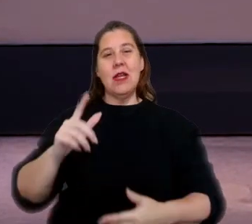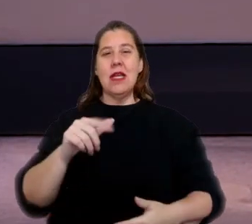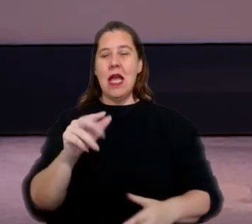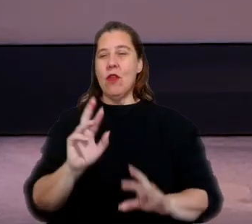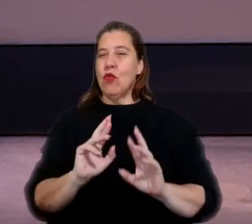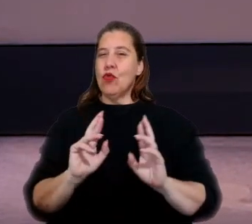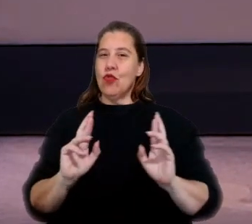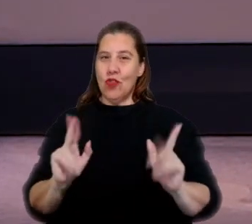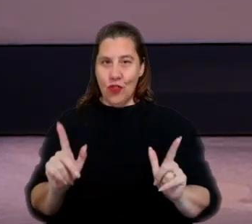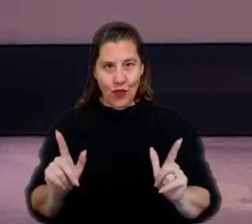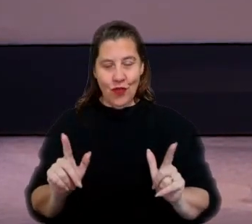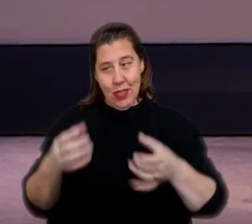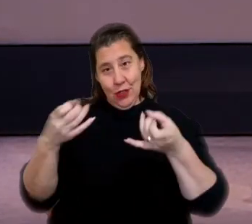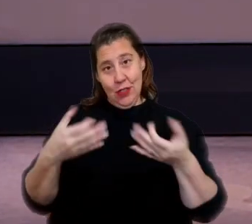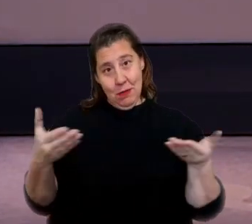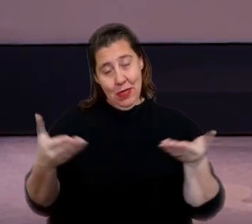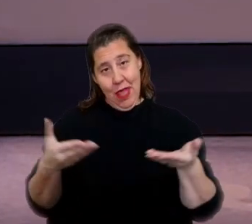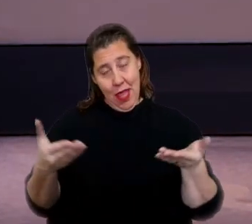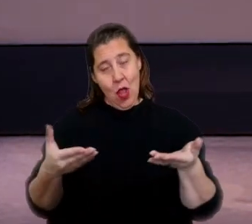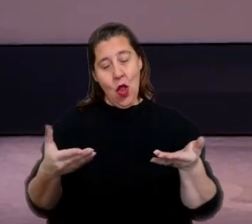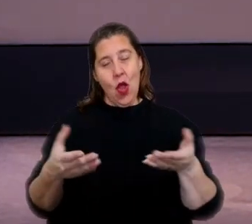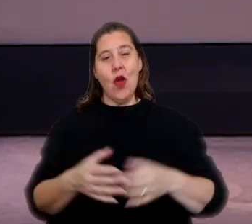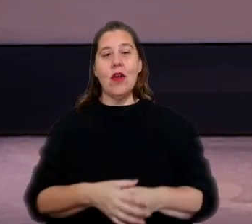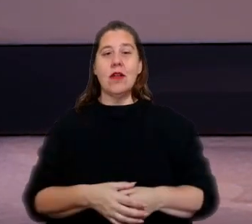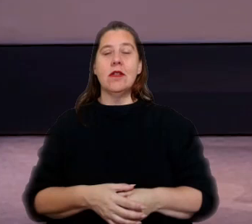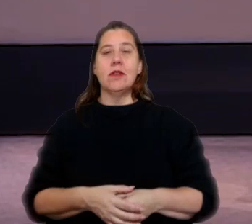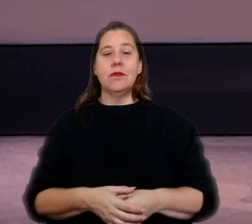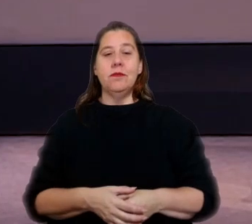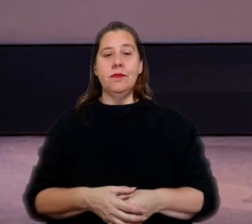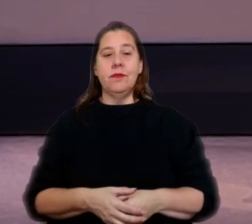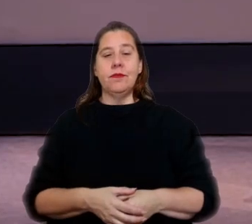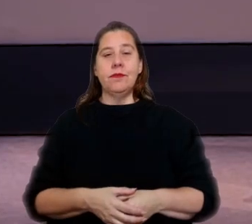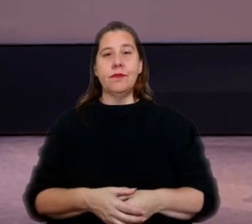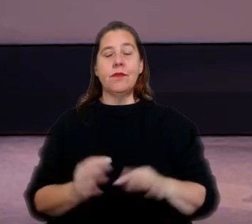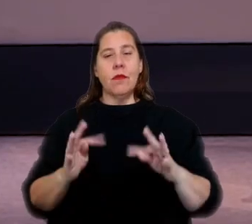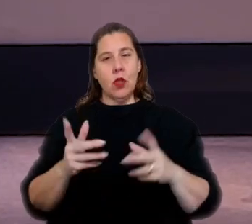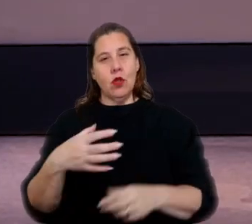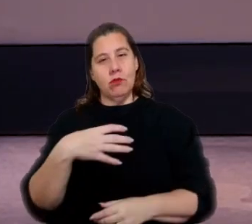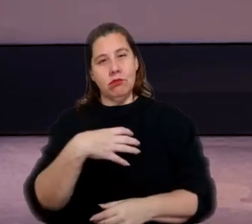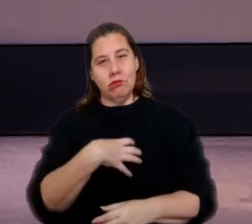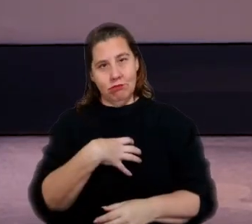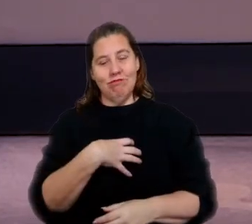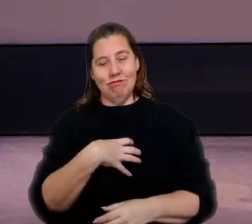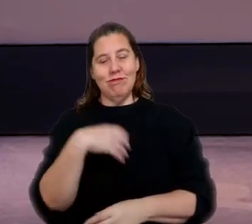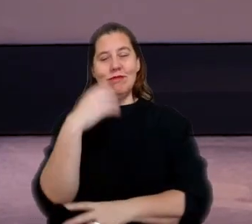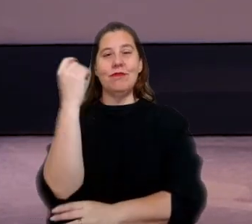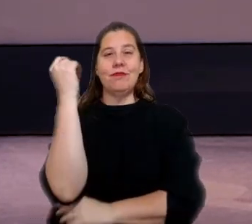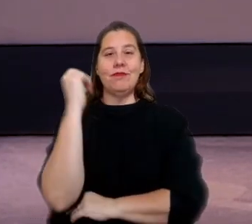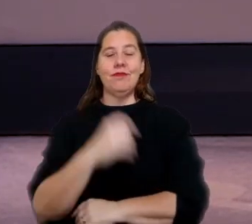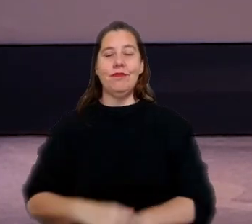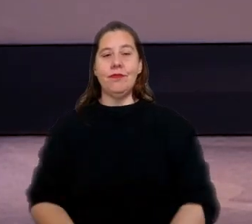são um pouco diferente desse que eu falei agora, que é um luto que todo mundo passa e não é um